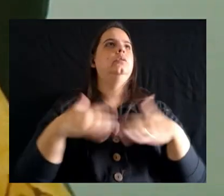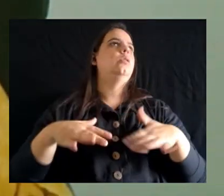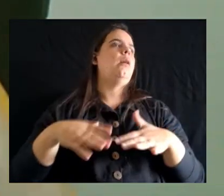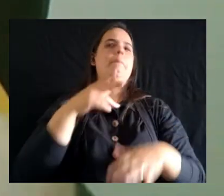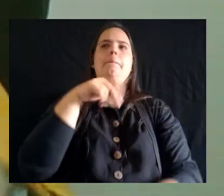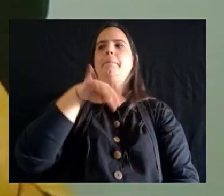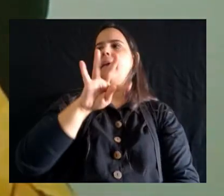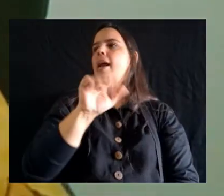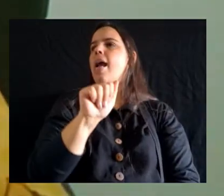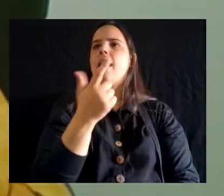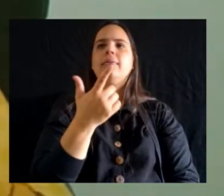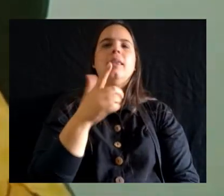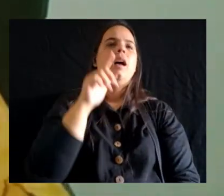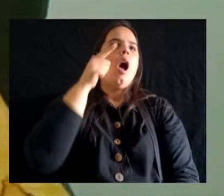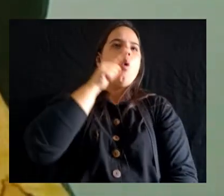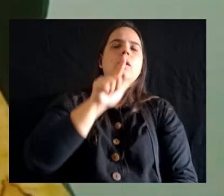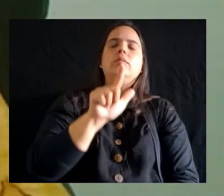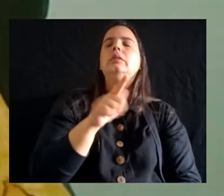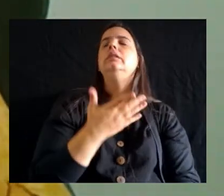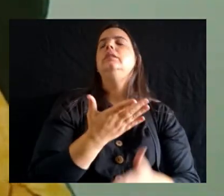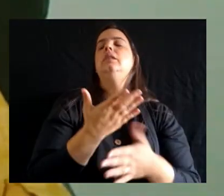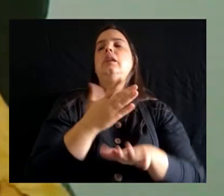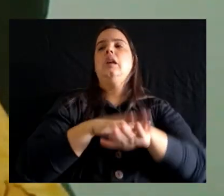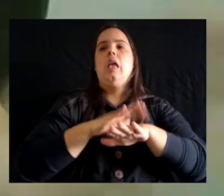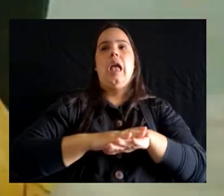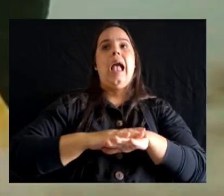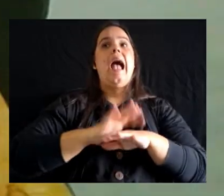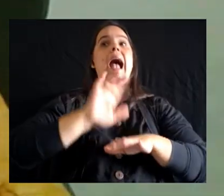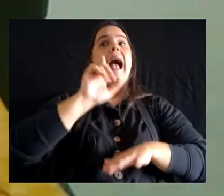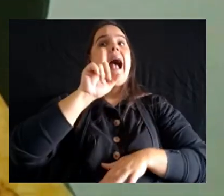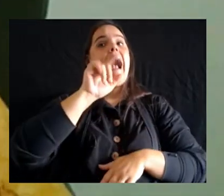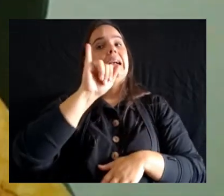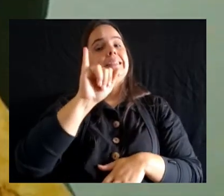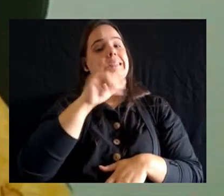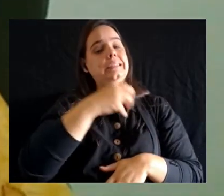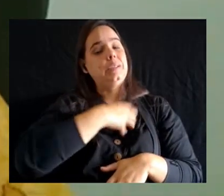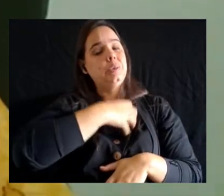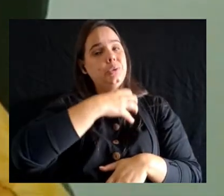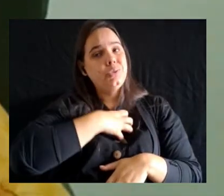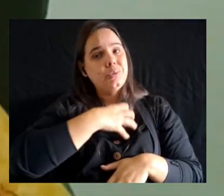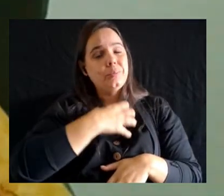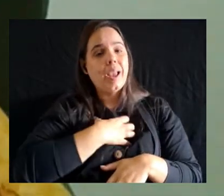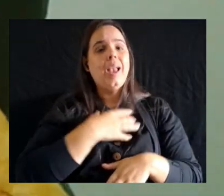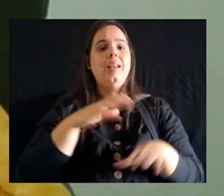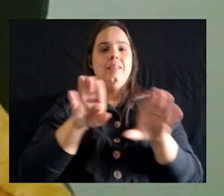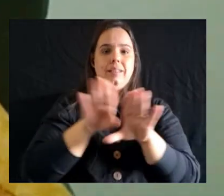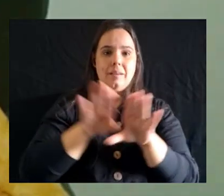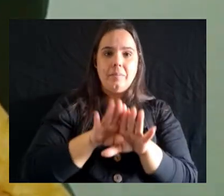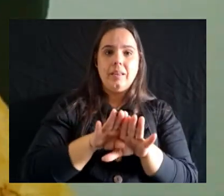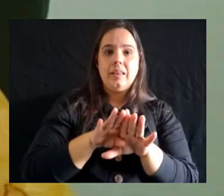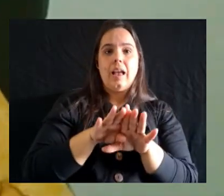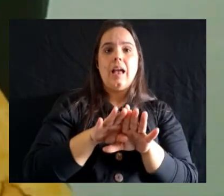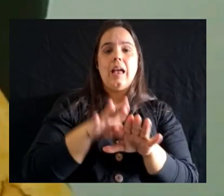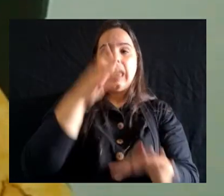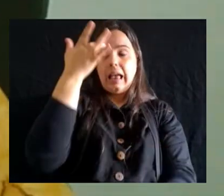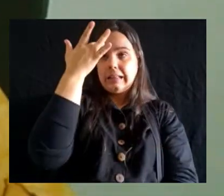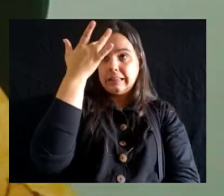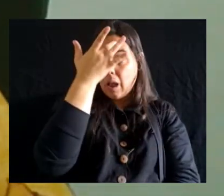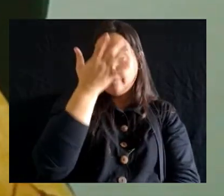E aí o teu emocional, o teu psicológico, né? A Renata pode ainda complementar ali